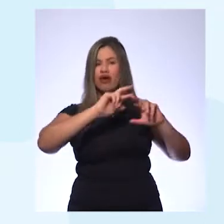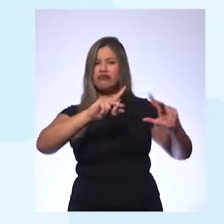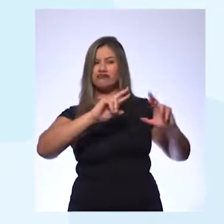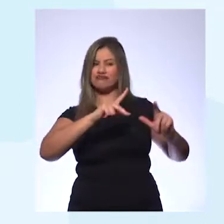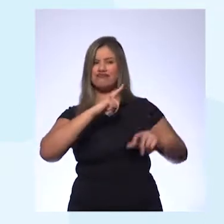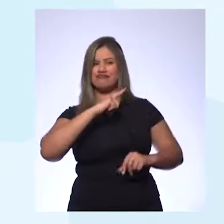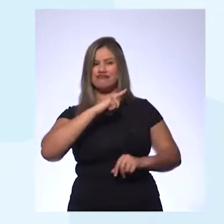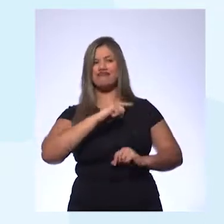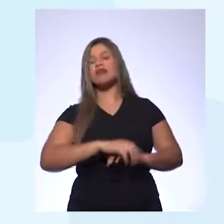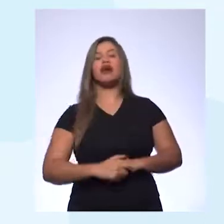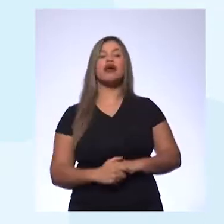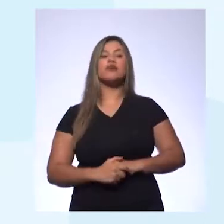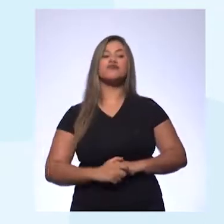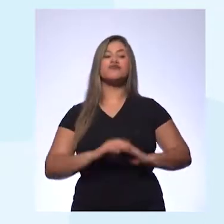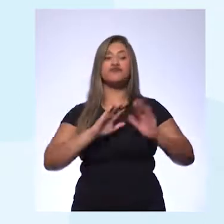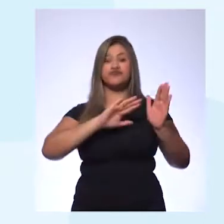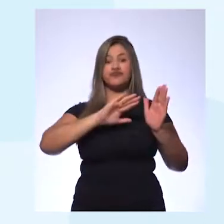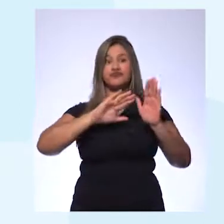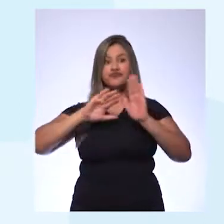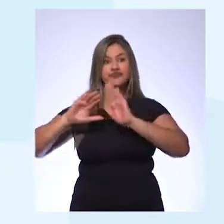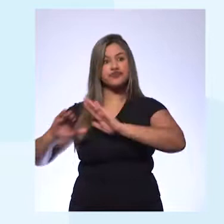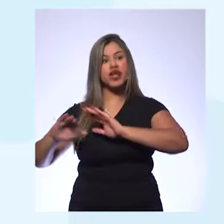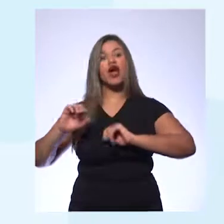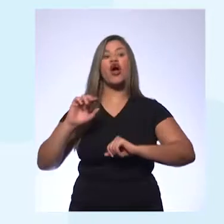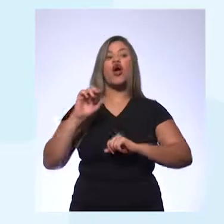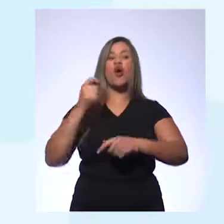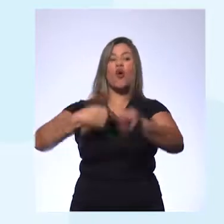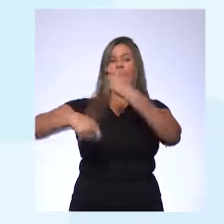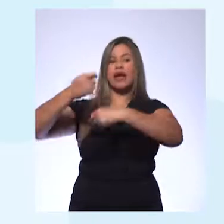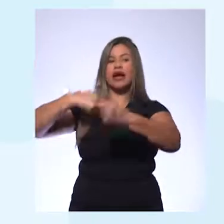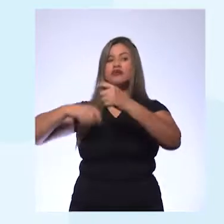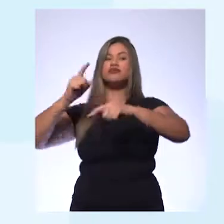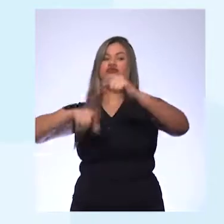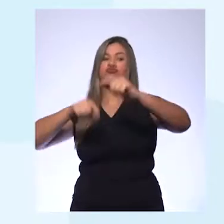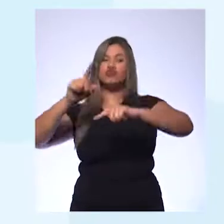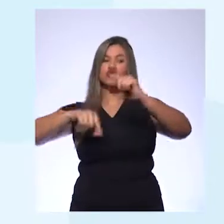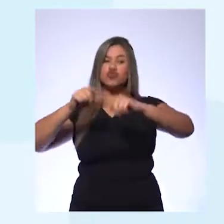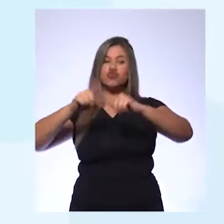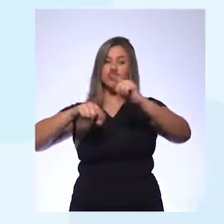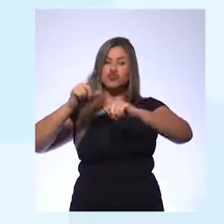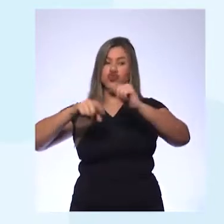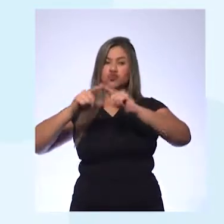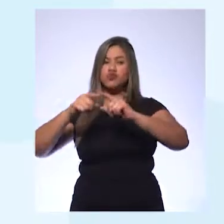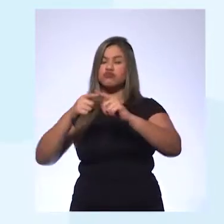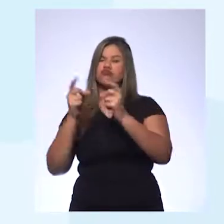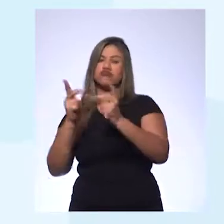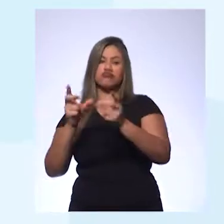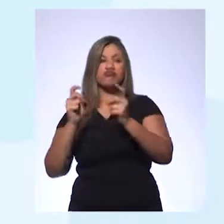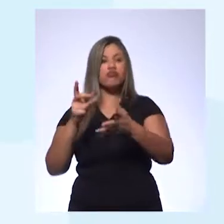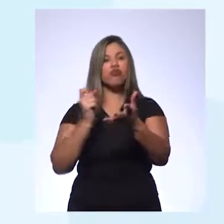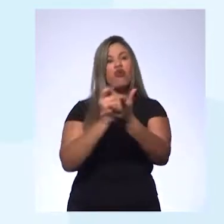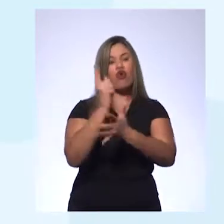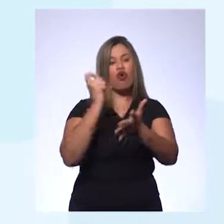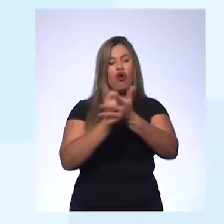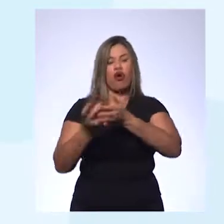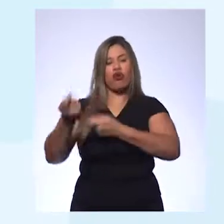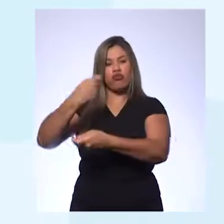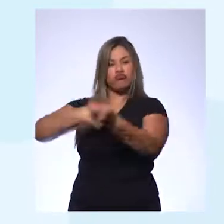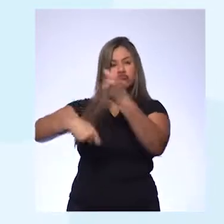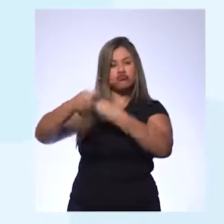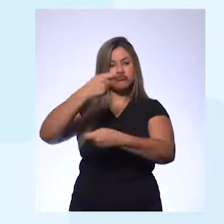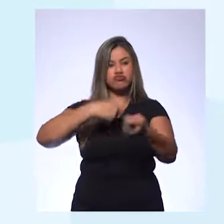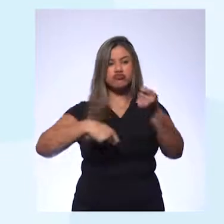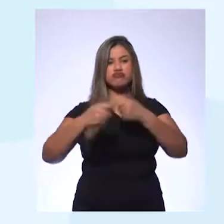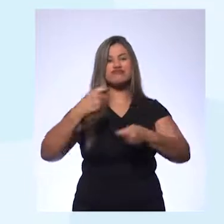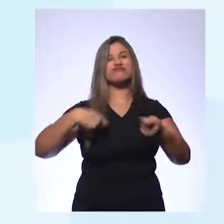que é um comércio nós temos produtos sendo trocados comercializados isso gera uma economia um a microeconomia